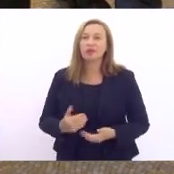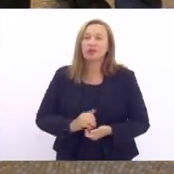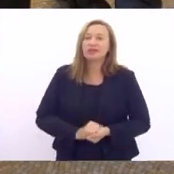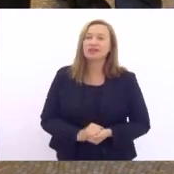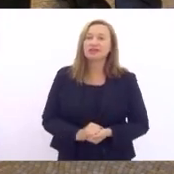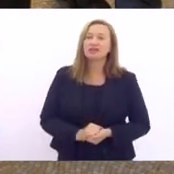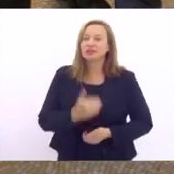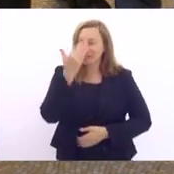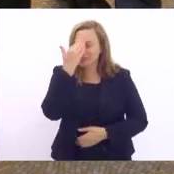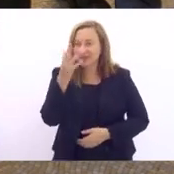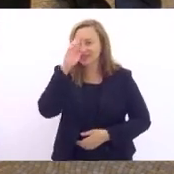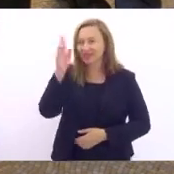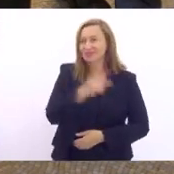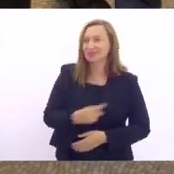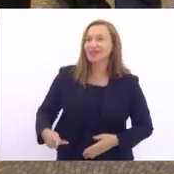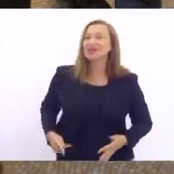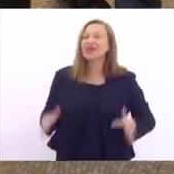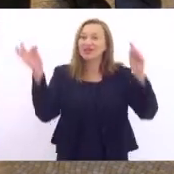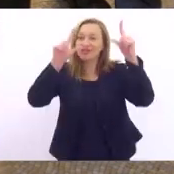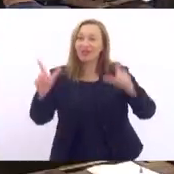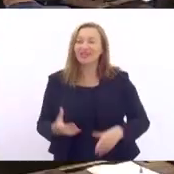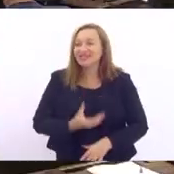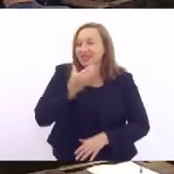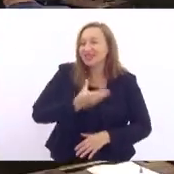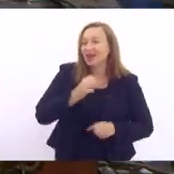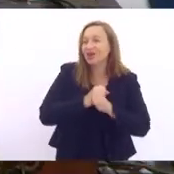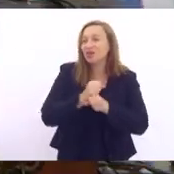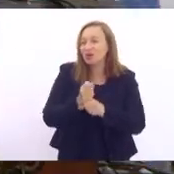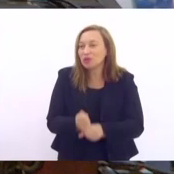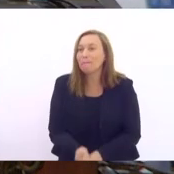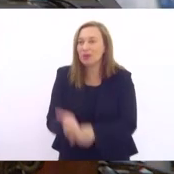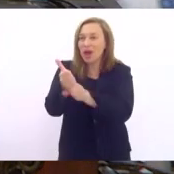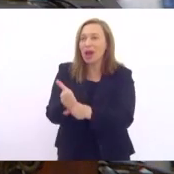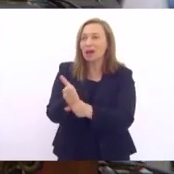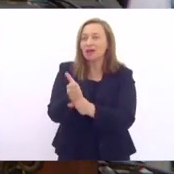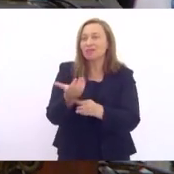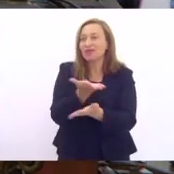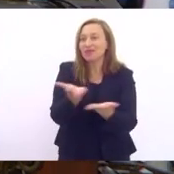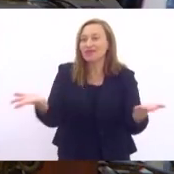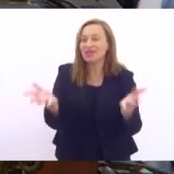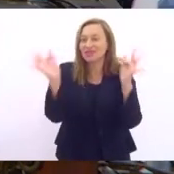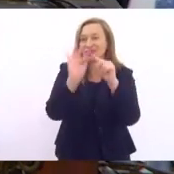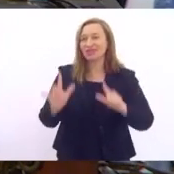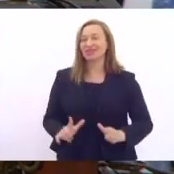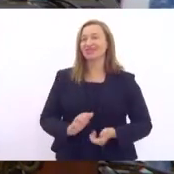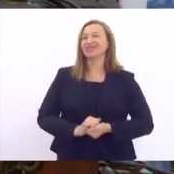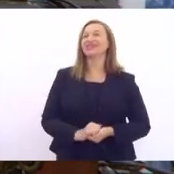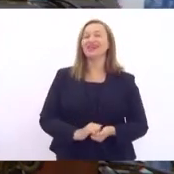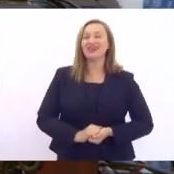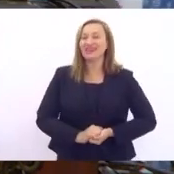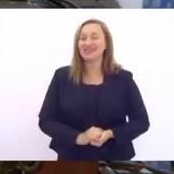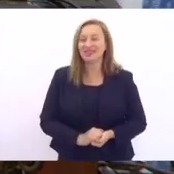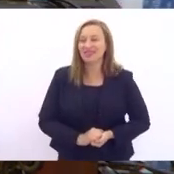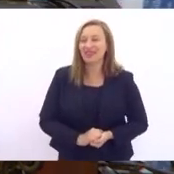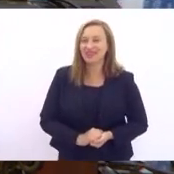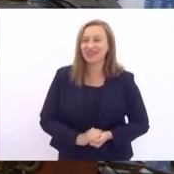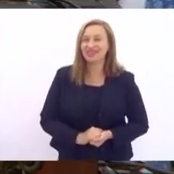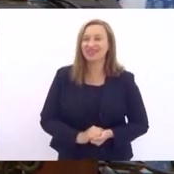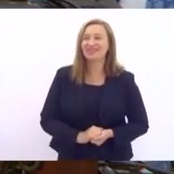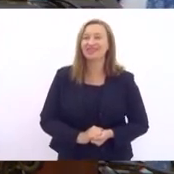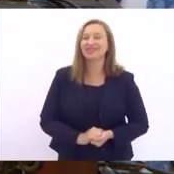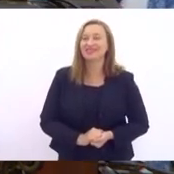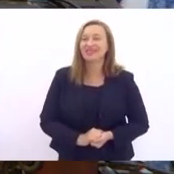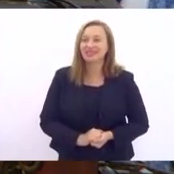novo próximo a todo o nosso Estado do Rio de Janeiro. Obrigado, deputado Fred. A presidência convida os nobres